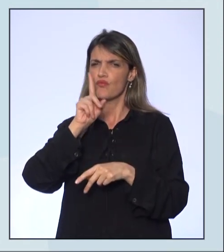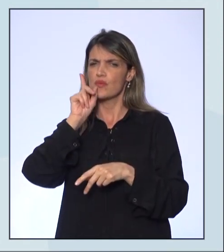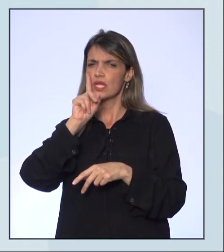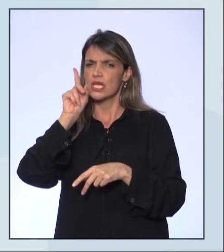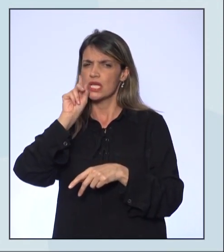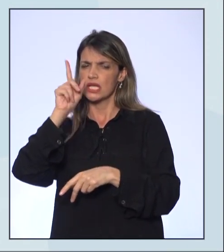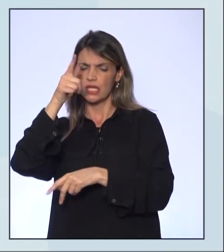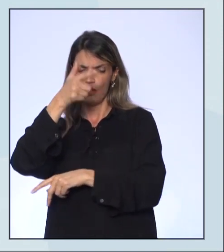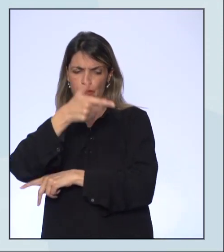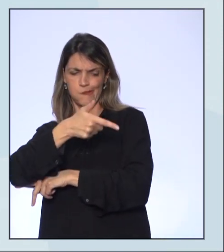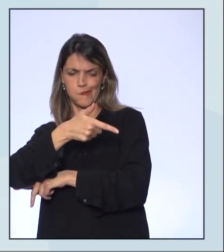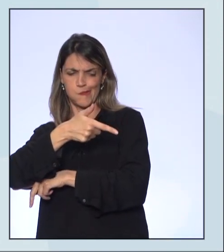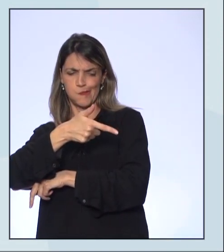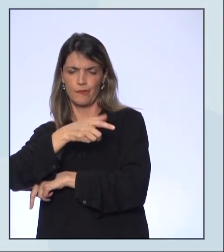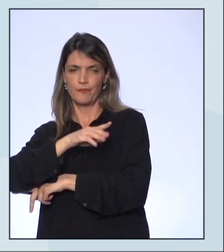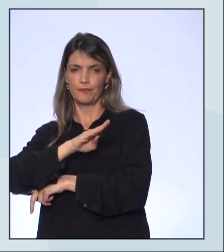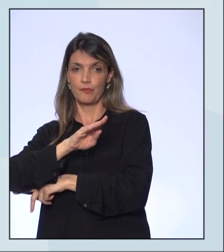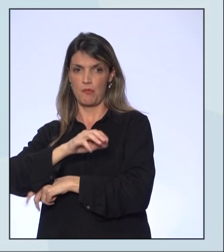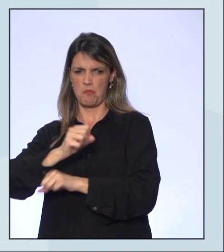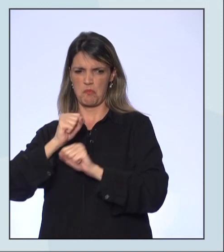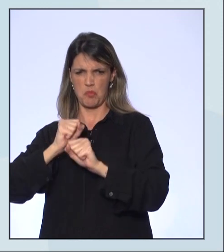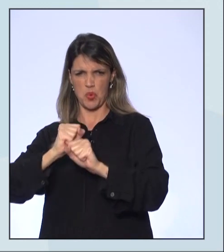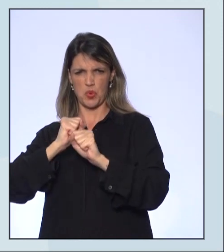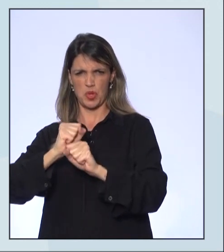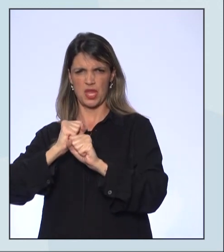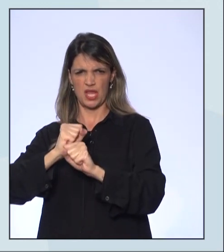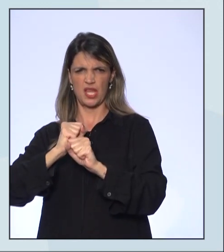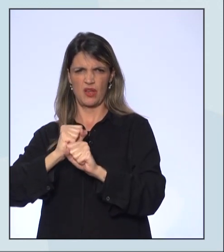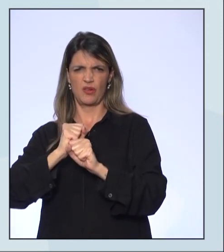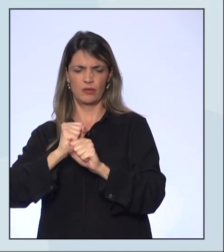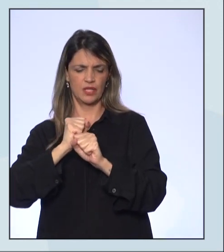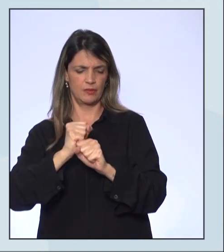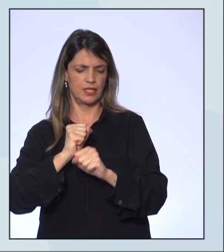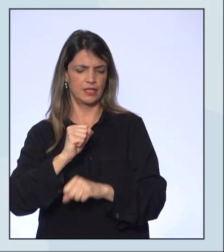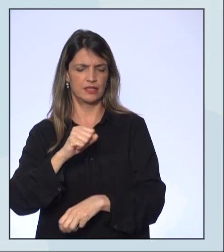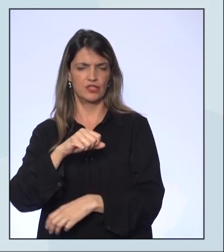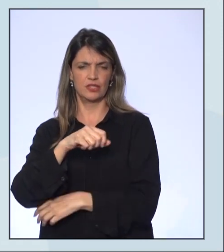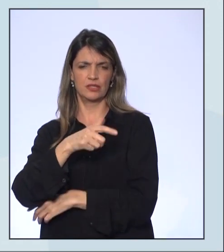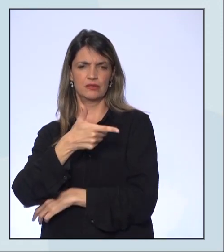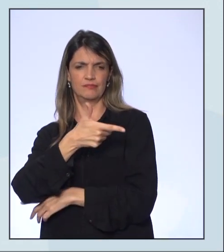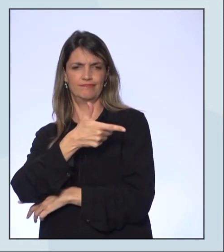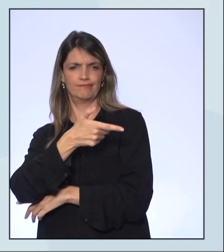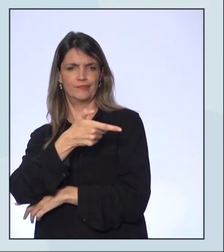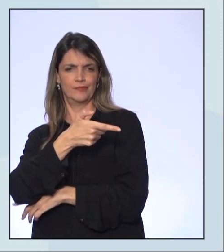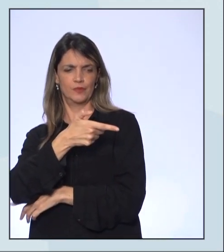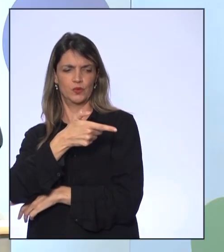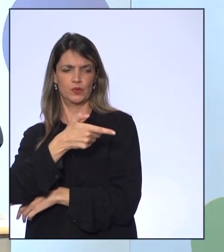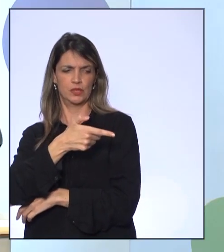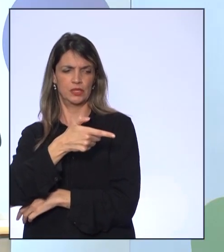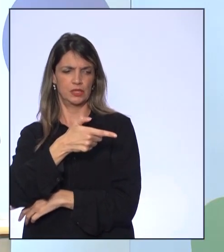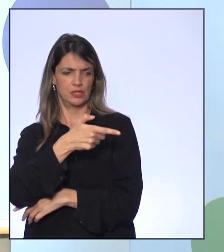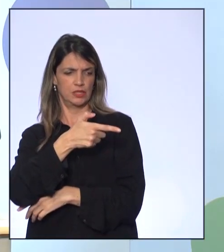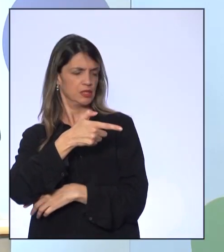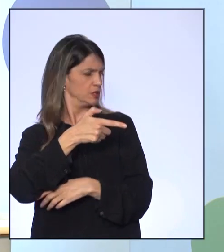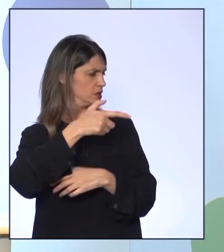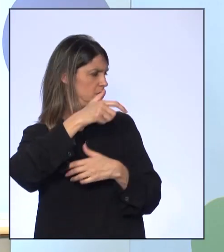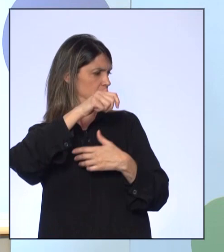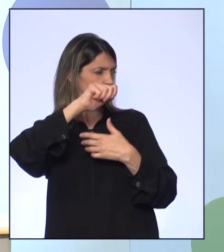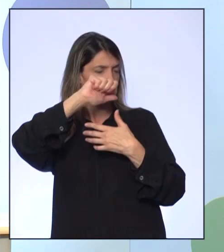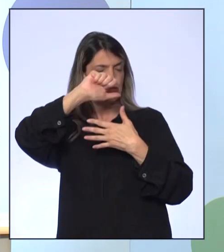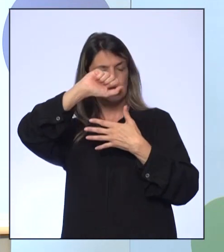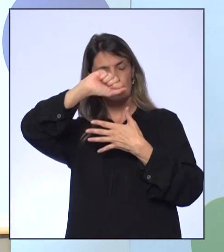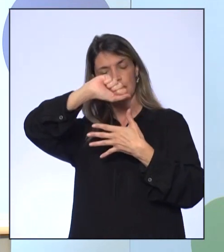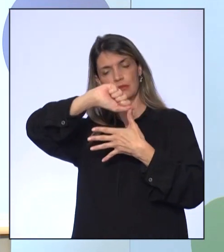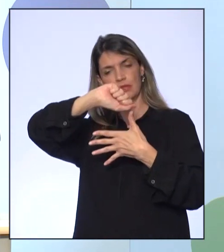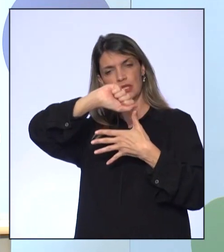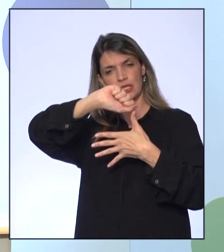aí dando uma referência do poderio americano na América Latina, ou seja, os europeus não voltam mais a colonizar a América Latina,